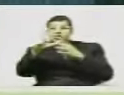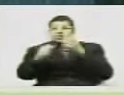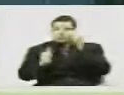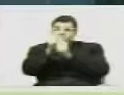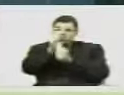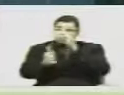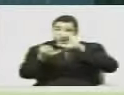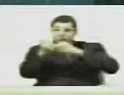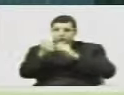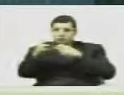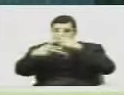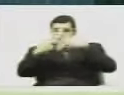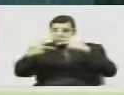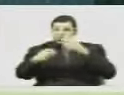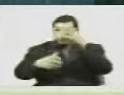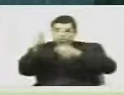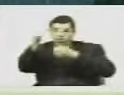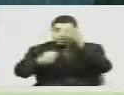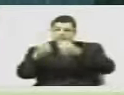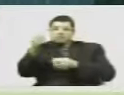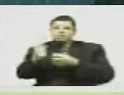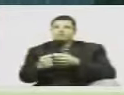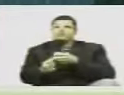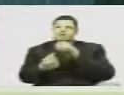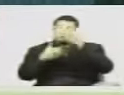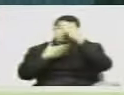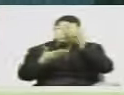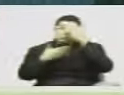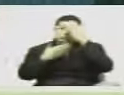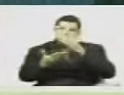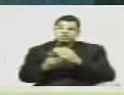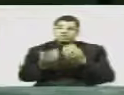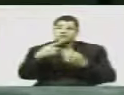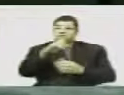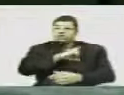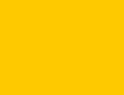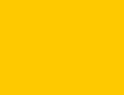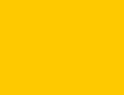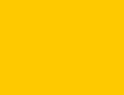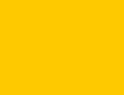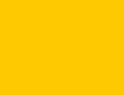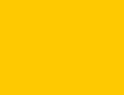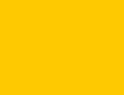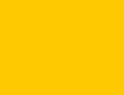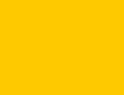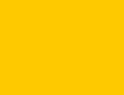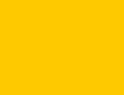arroz, do feijão, do macarrão, do leite e da gasolina. Muito obrigado, senhor. Próximo orador, deputado José...